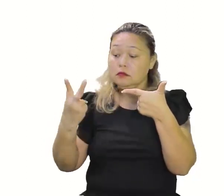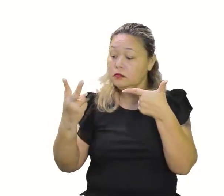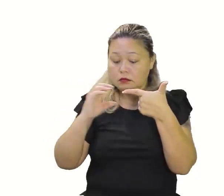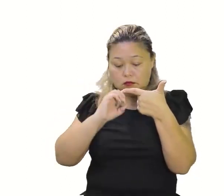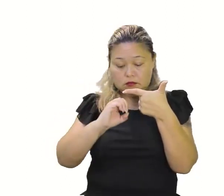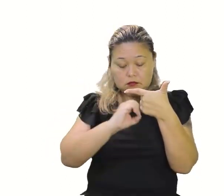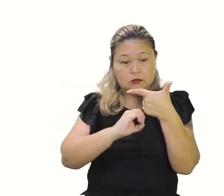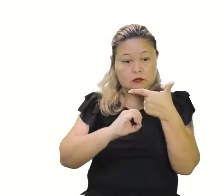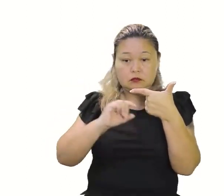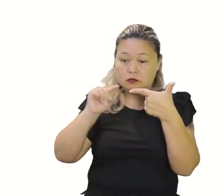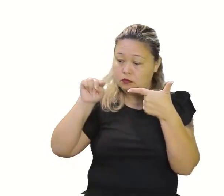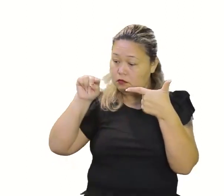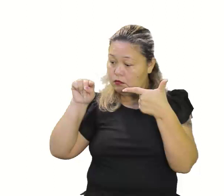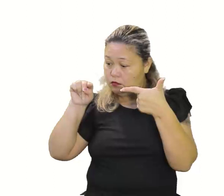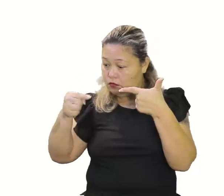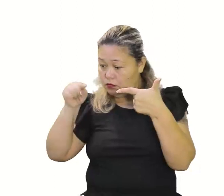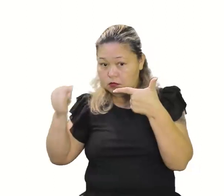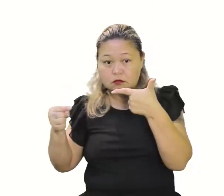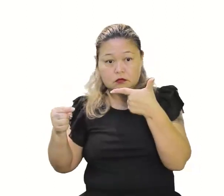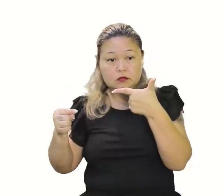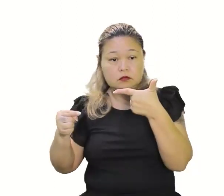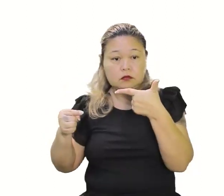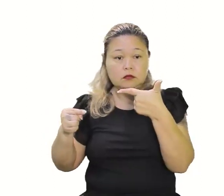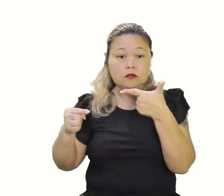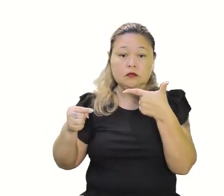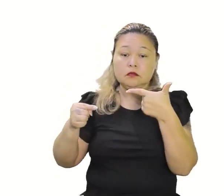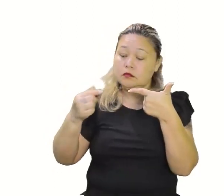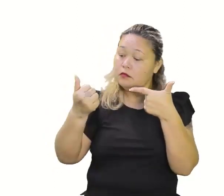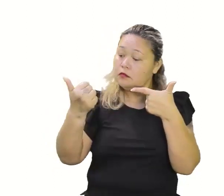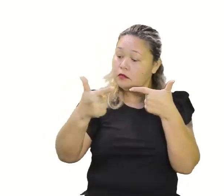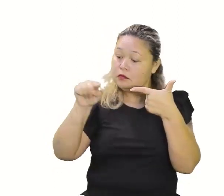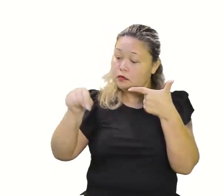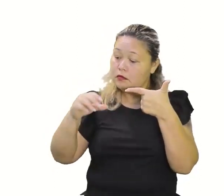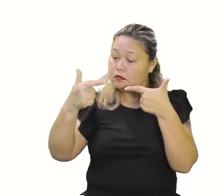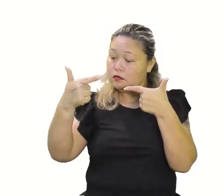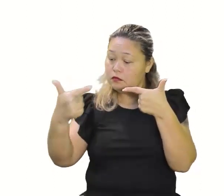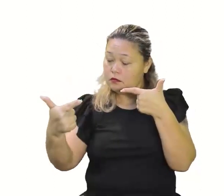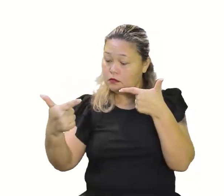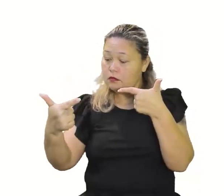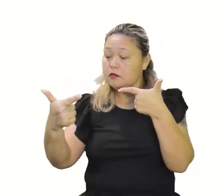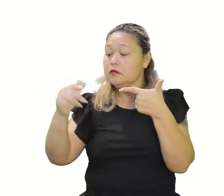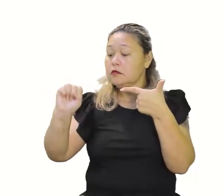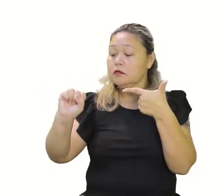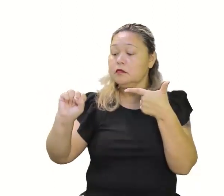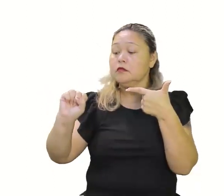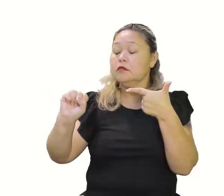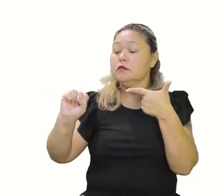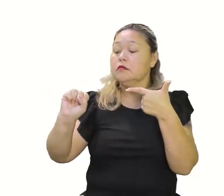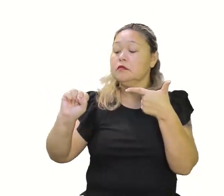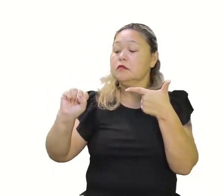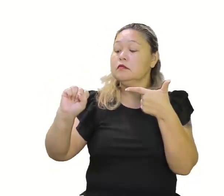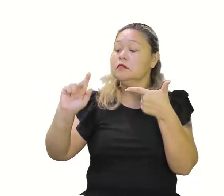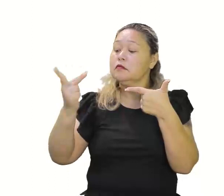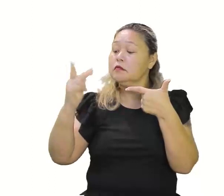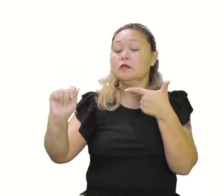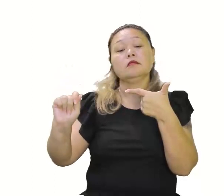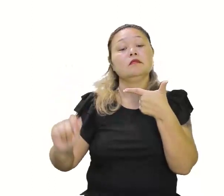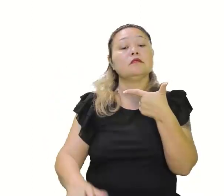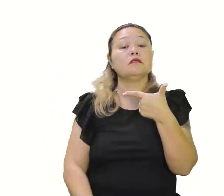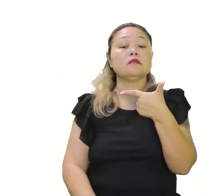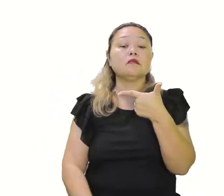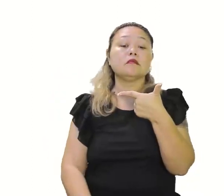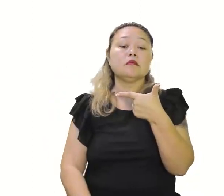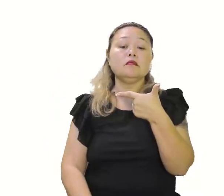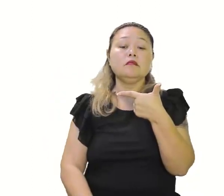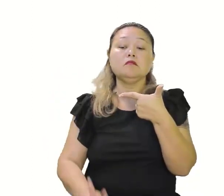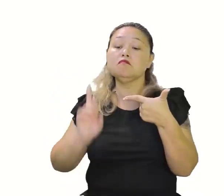vai dar 2 pulinhos, né? Então é a mesma coisa que 12,28 hectares.